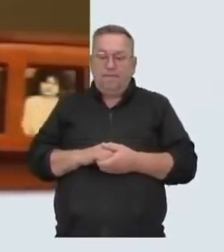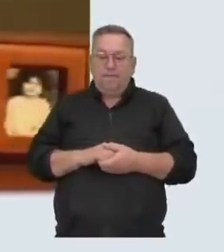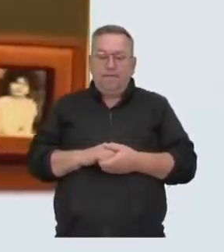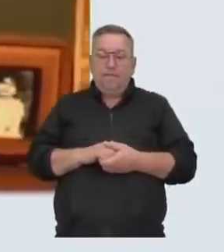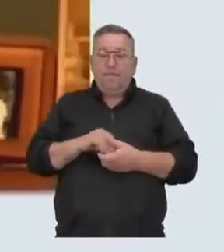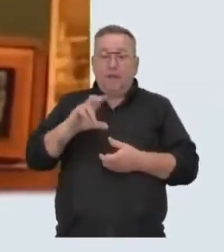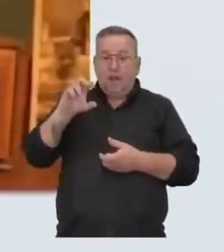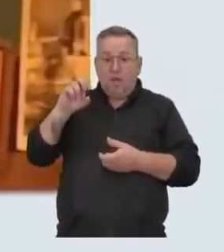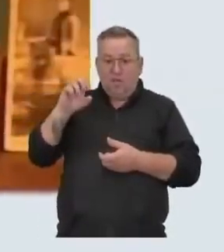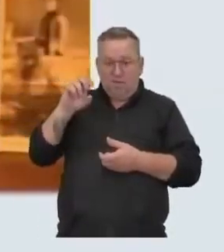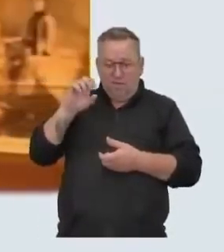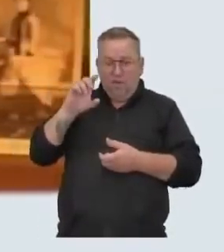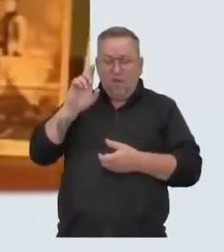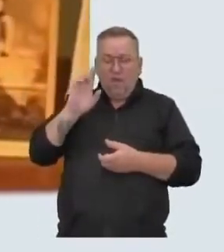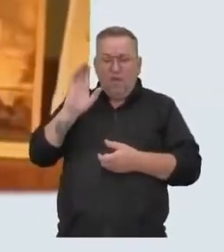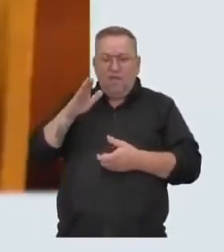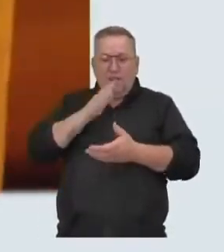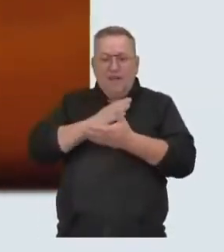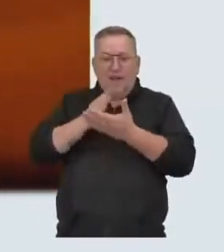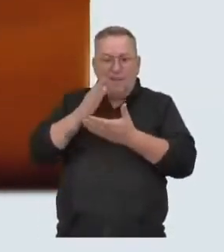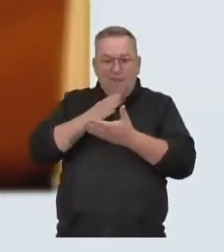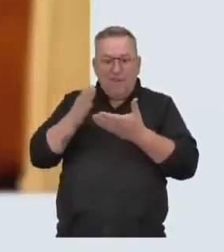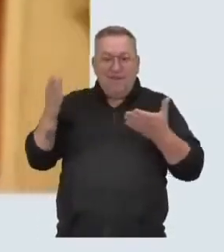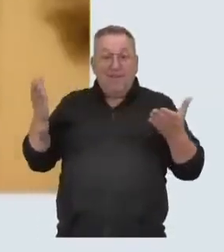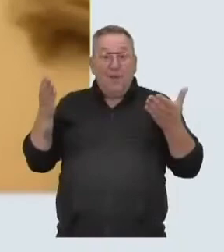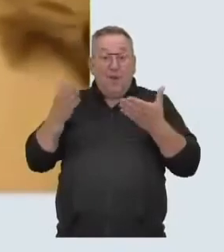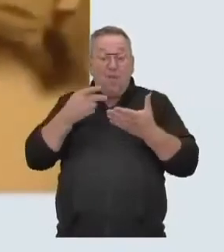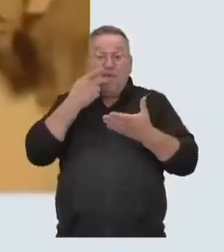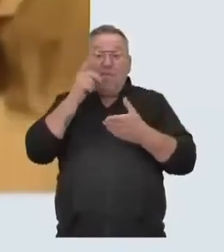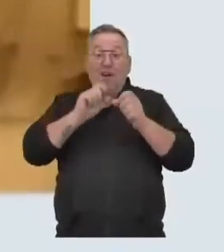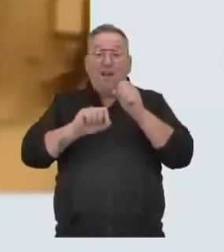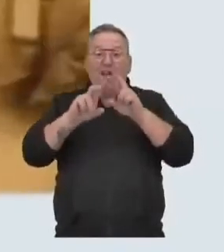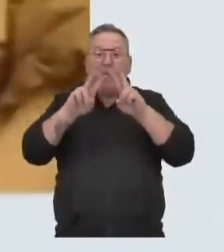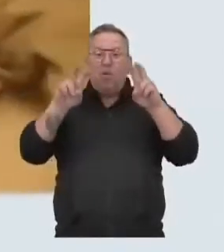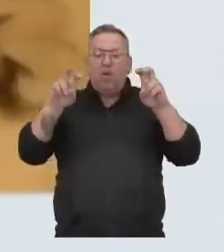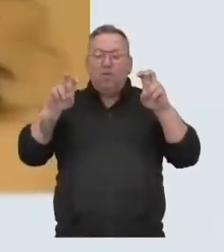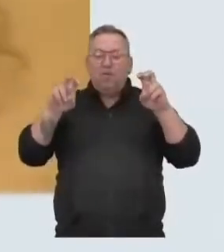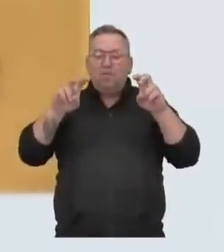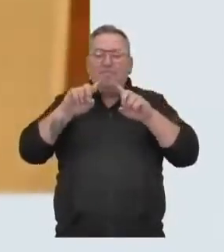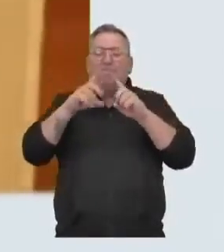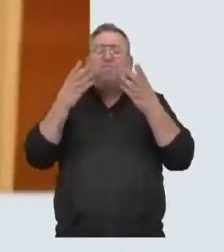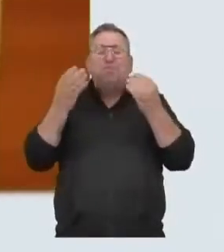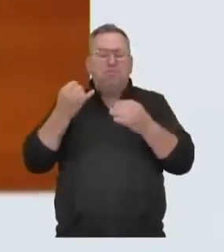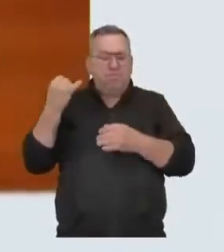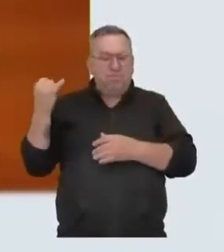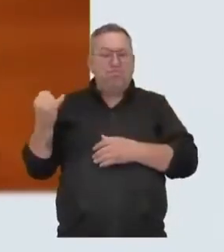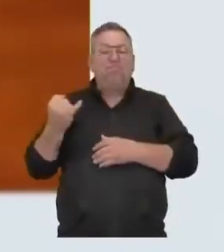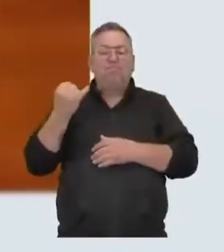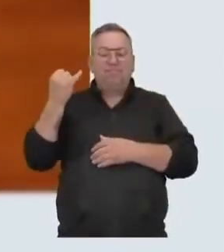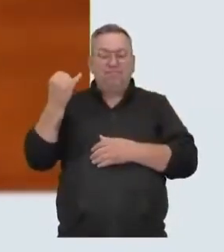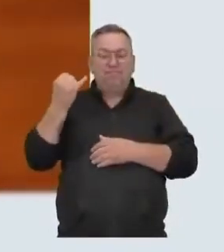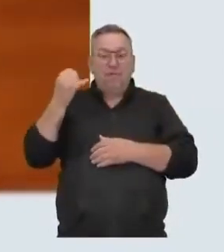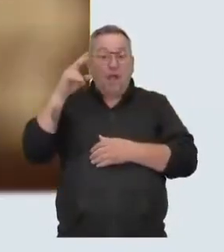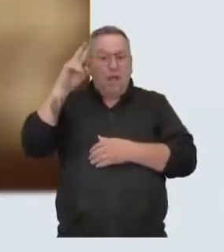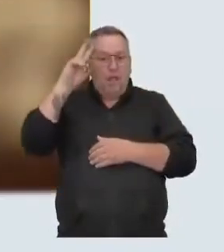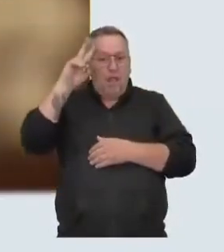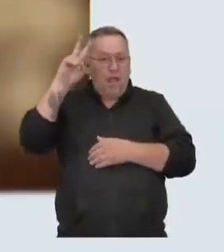a vovozinha já está começando. E hoje vamos falar de um assunto pra lá de importante: a